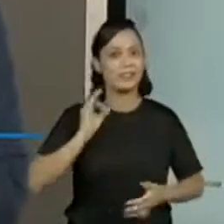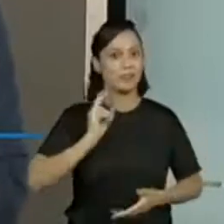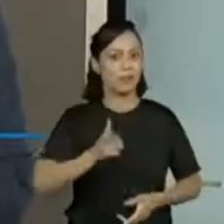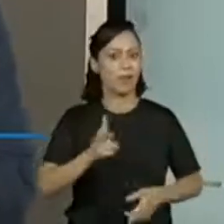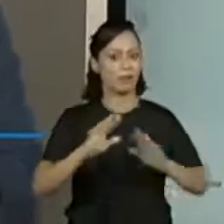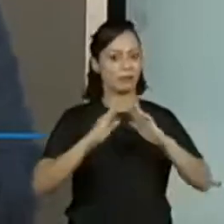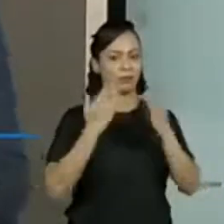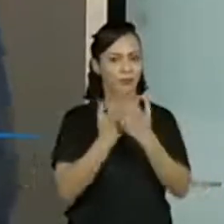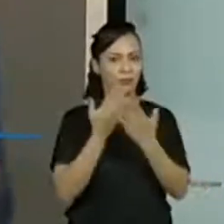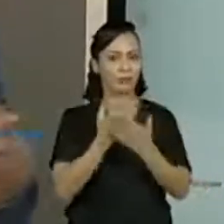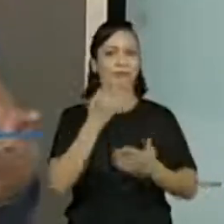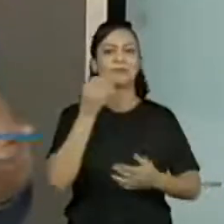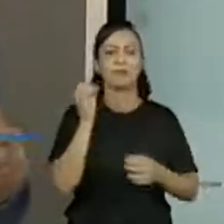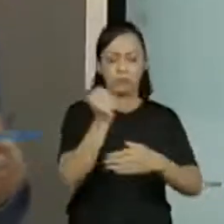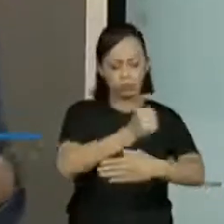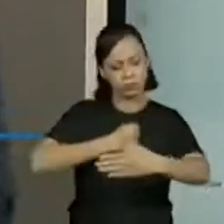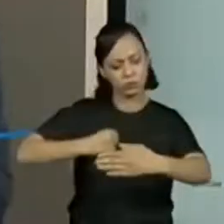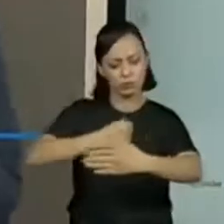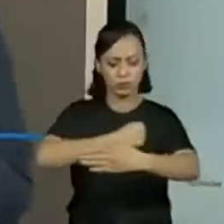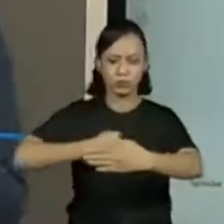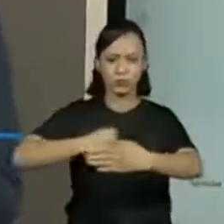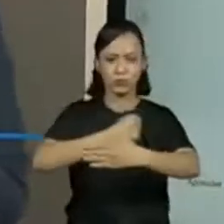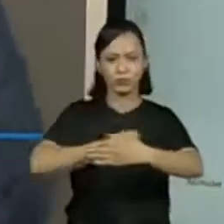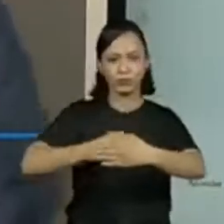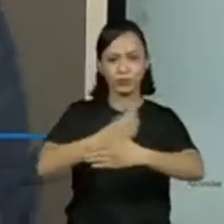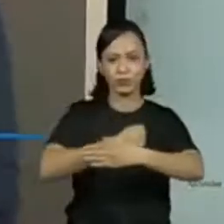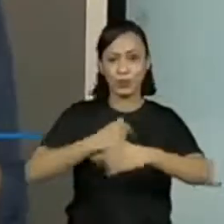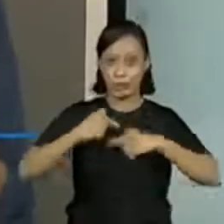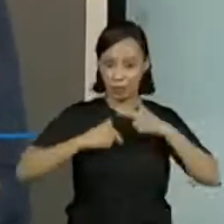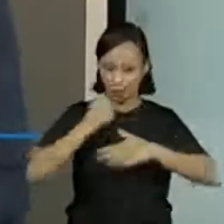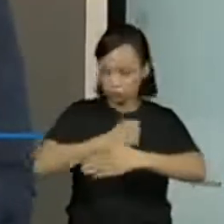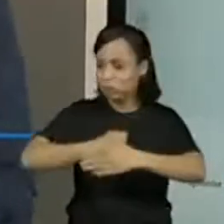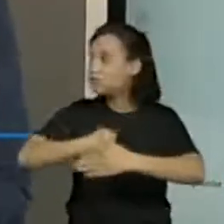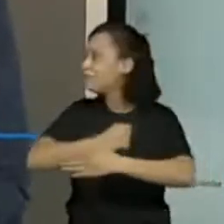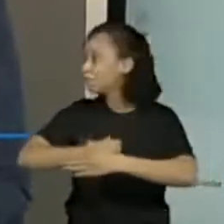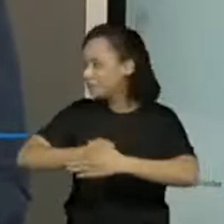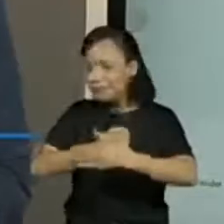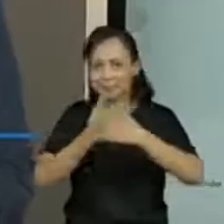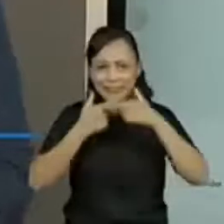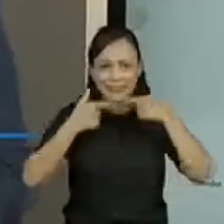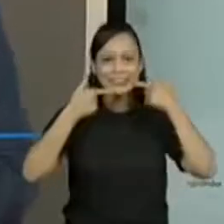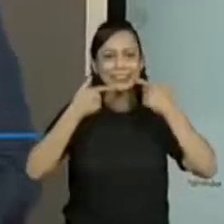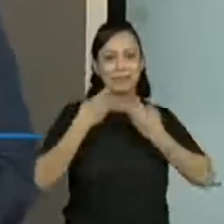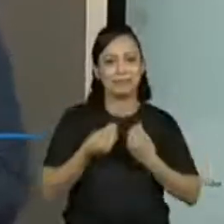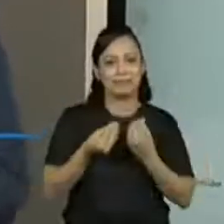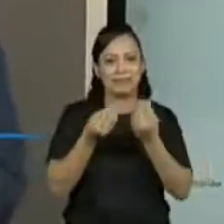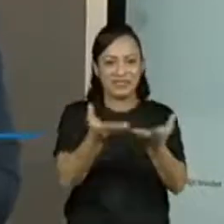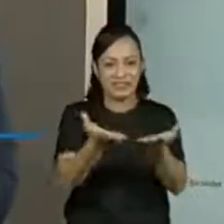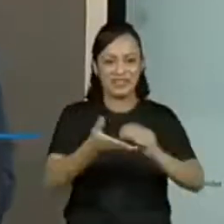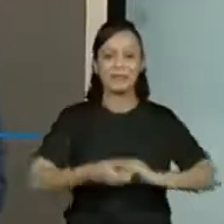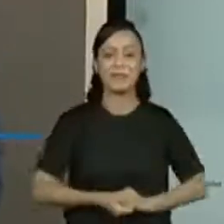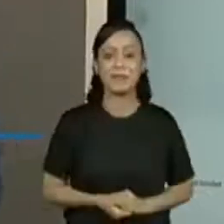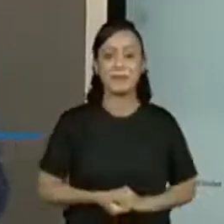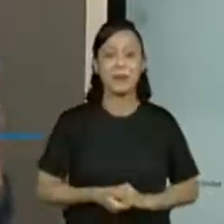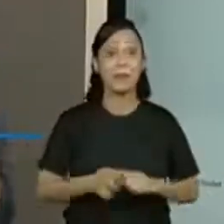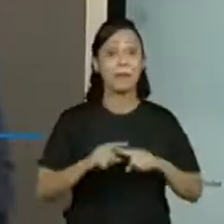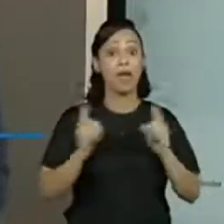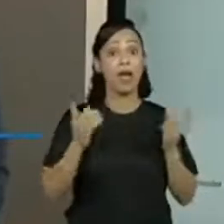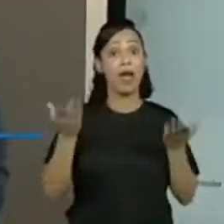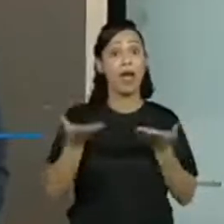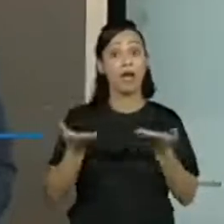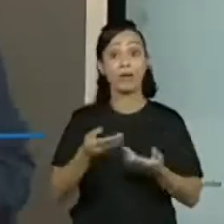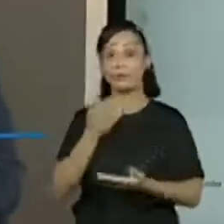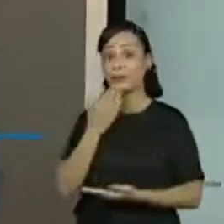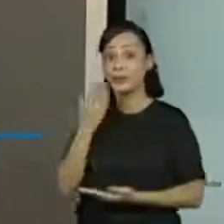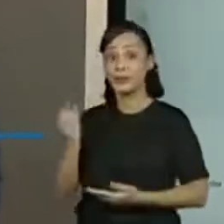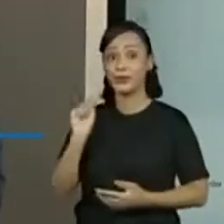que é feito com muito carinho por todas as merendeiras que nos atende que estão lá na escola né e agora a porque ele já vai